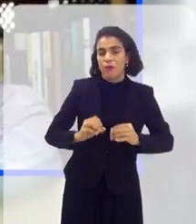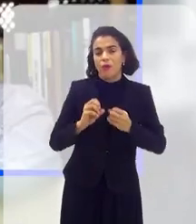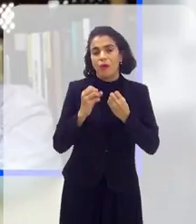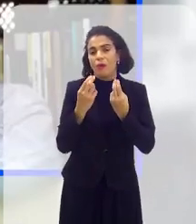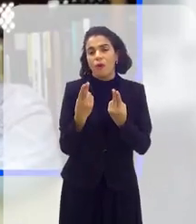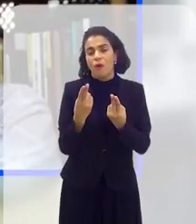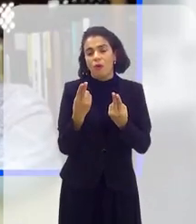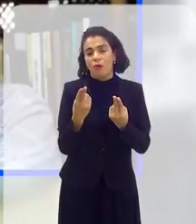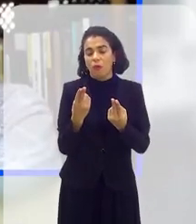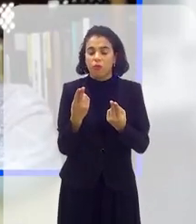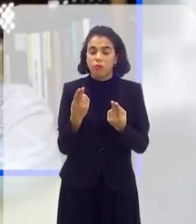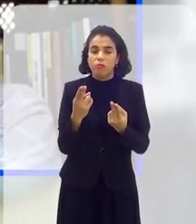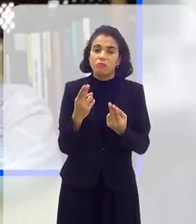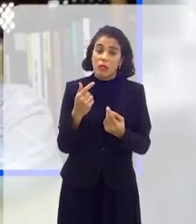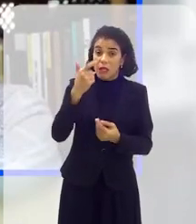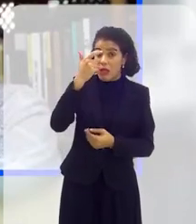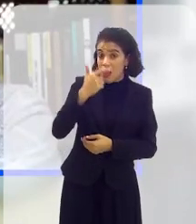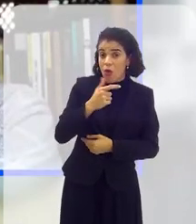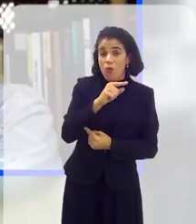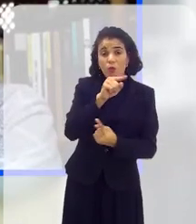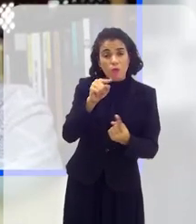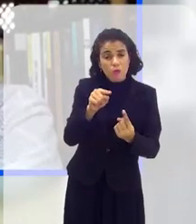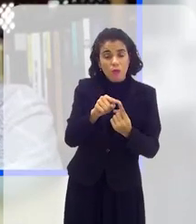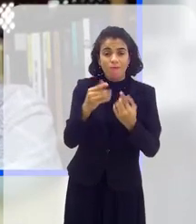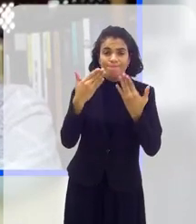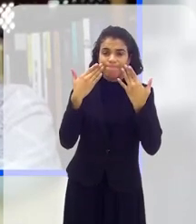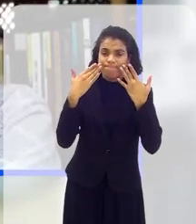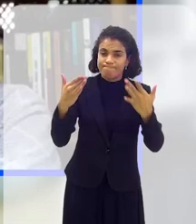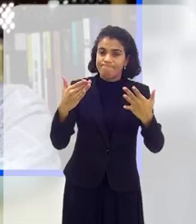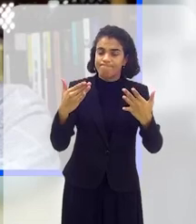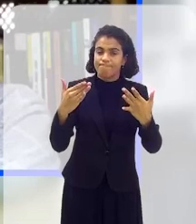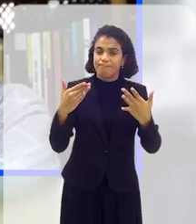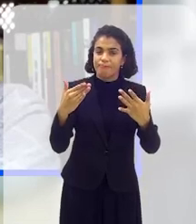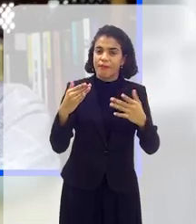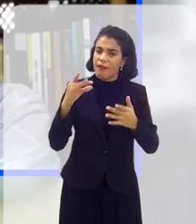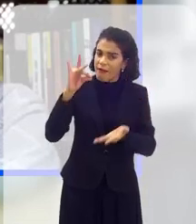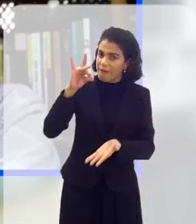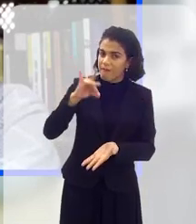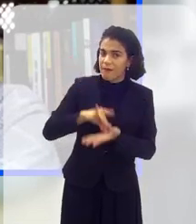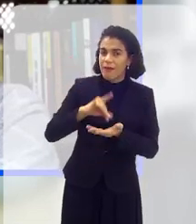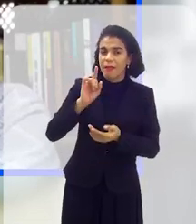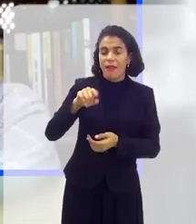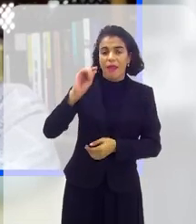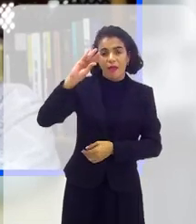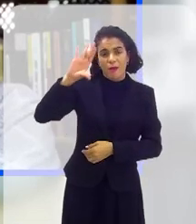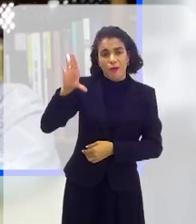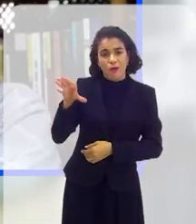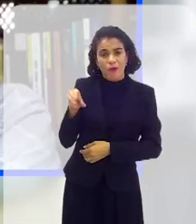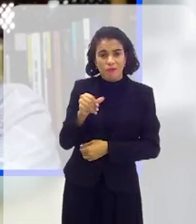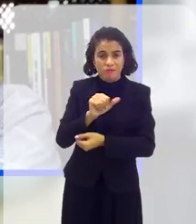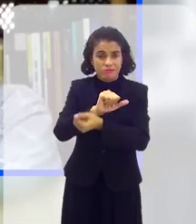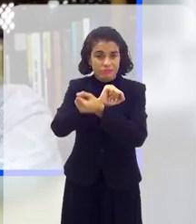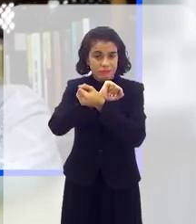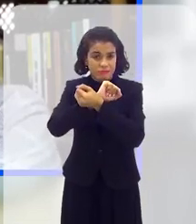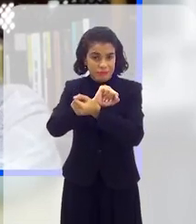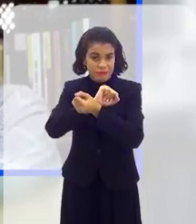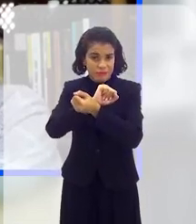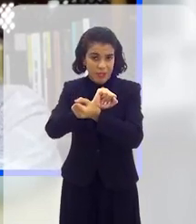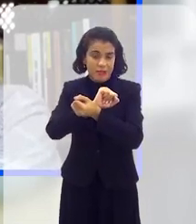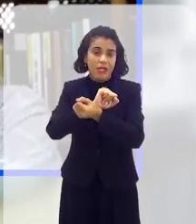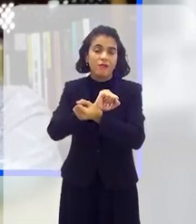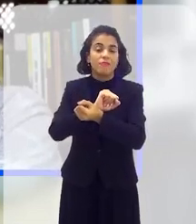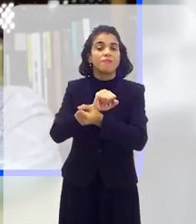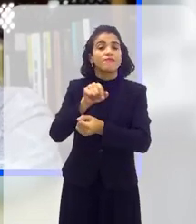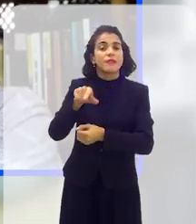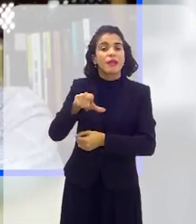ninguém, mas o que eu quis destacar e que eu acho que é muito verdadeiro, é que os africanos